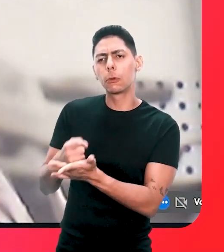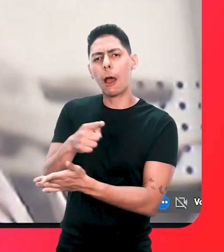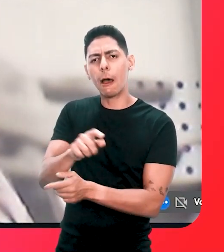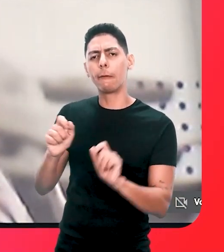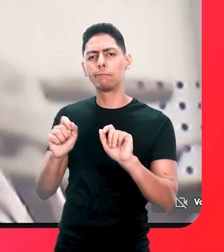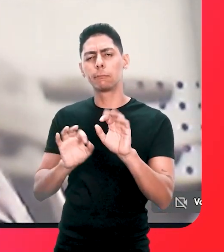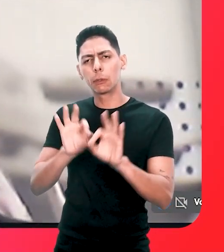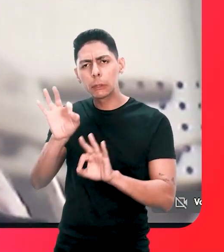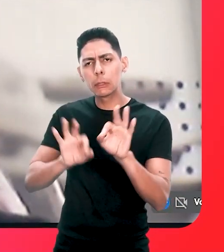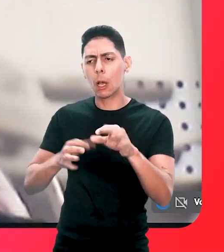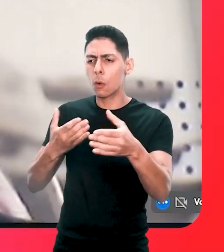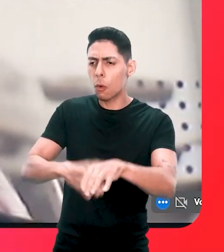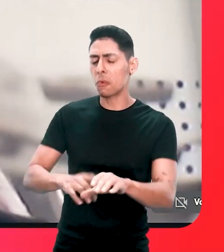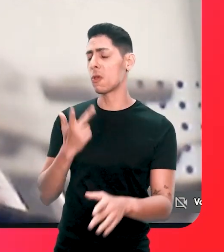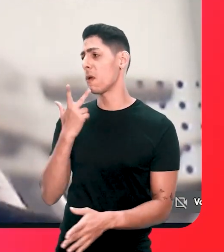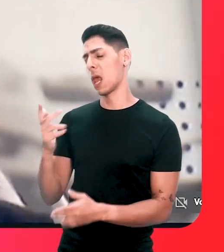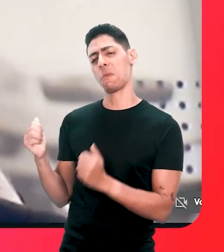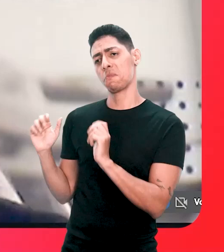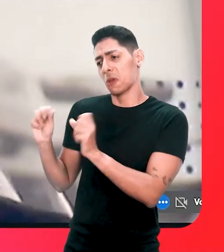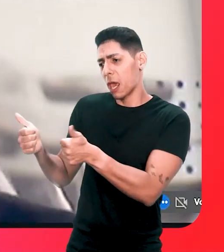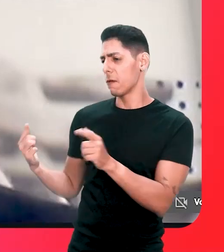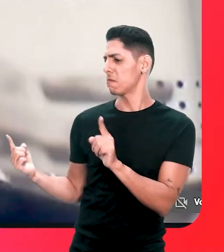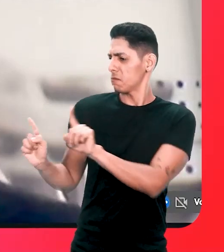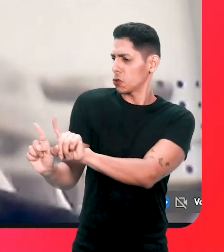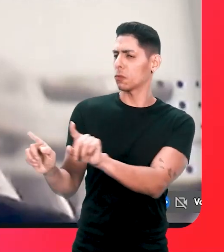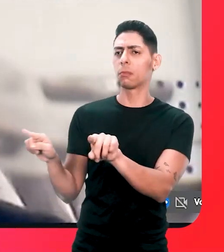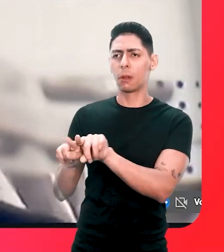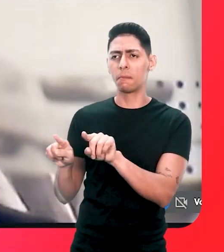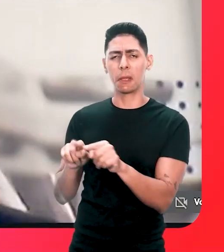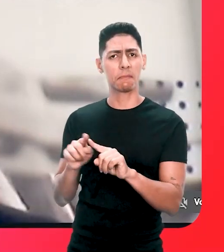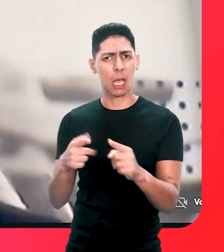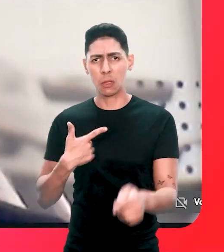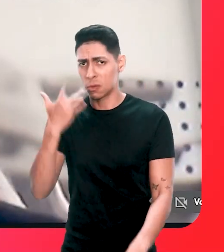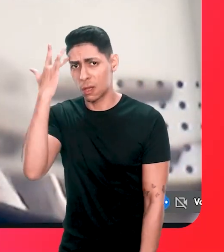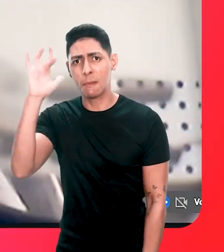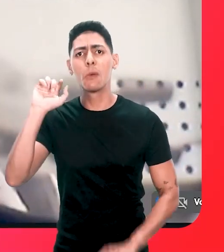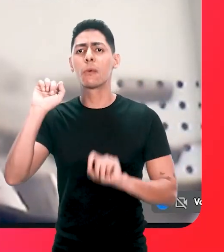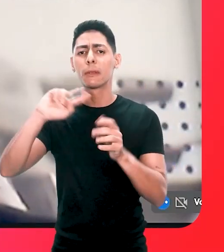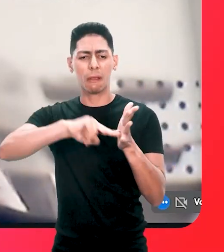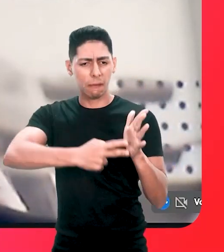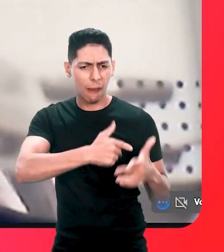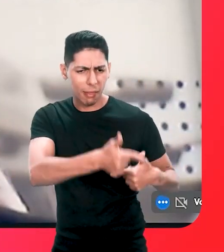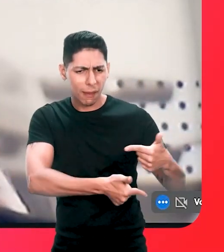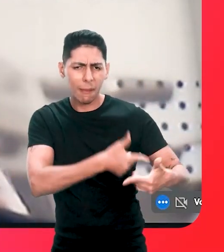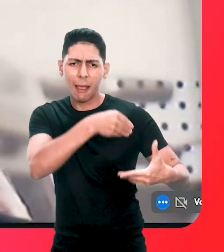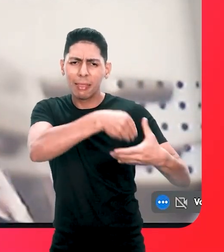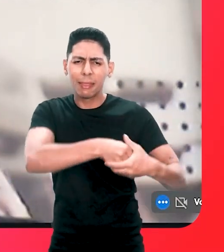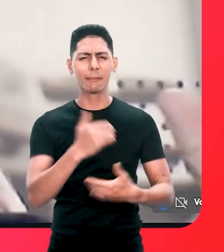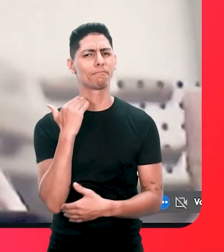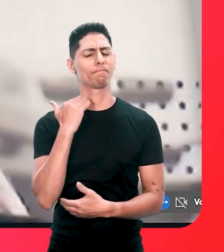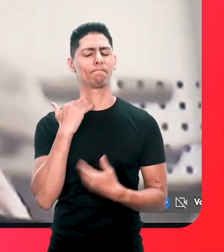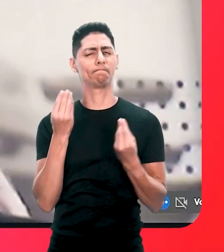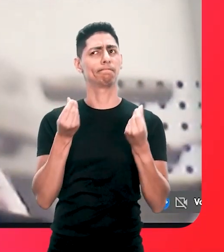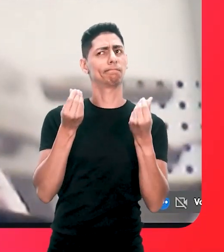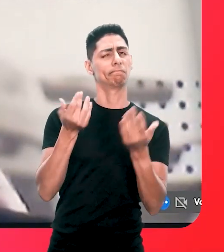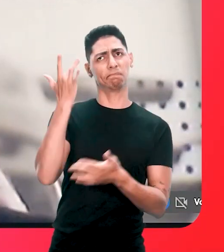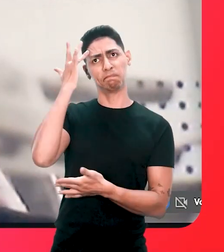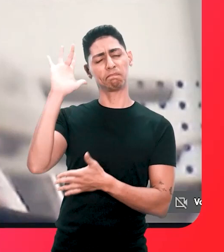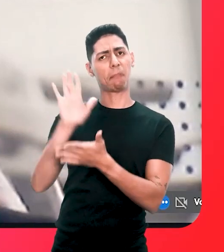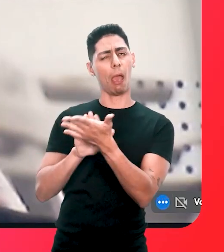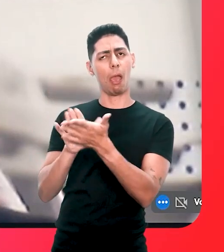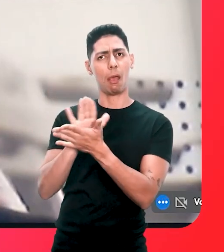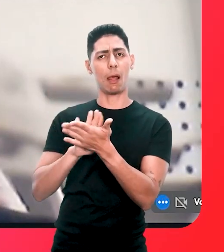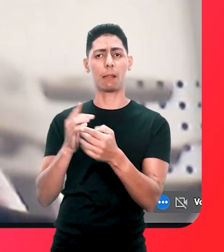entusiasmo, então vou fazer junto contigo, né? Nem sabia o que era trabalhar em Banco do Brasil, banco, né? A minha cabeça era